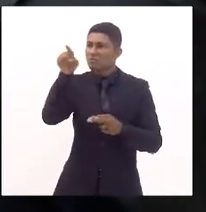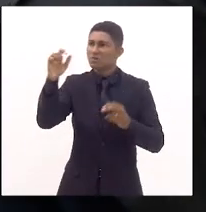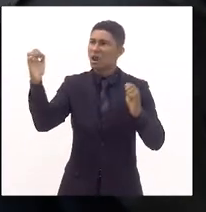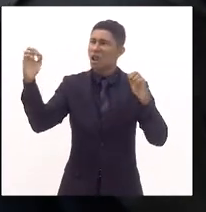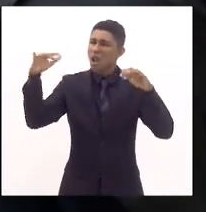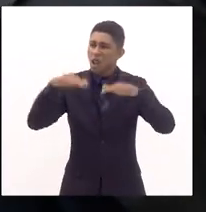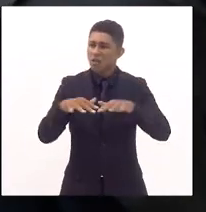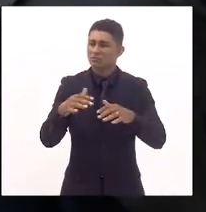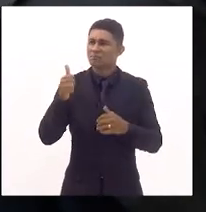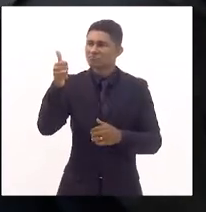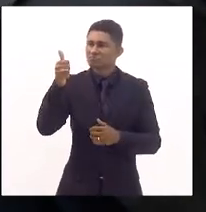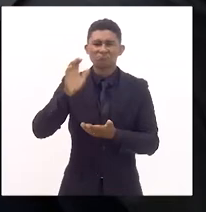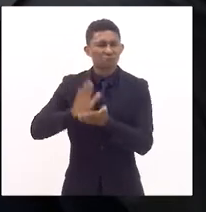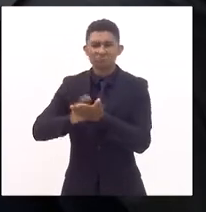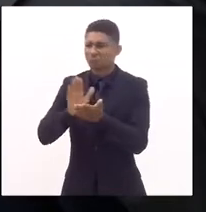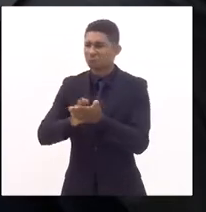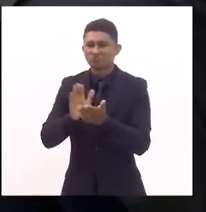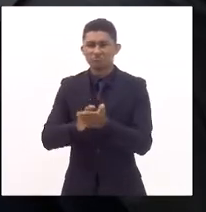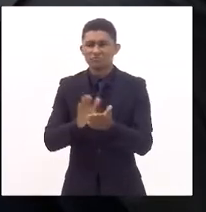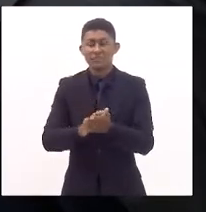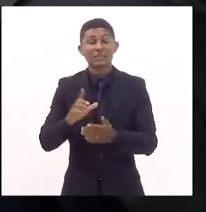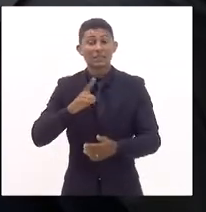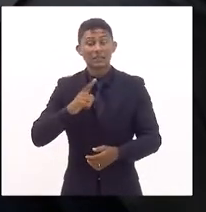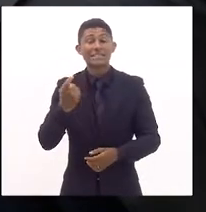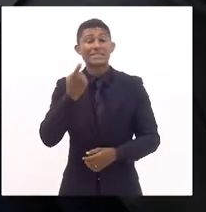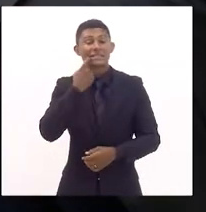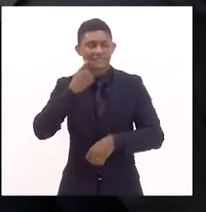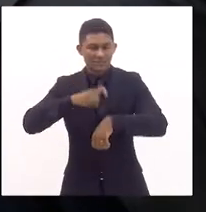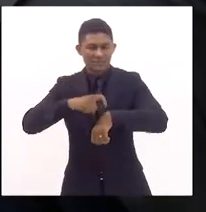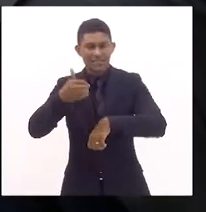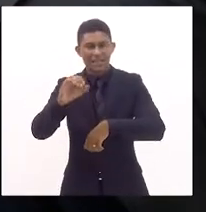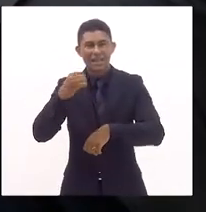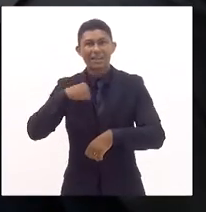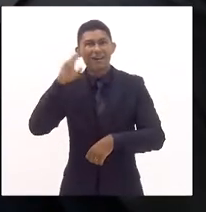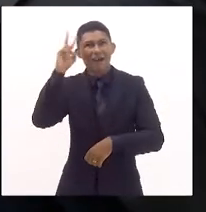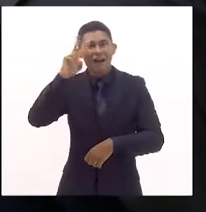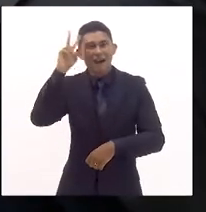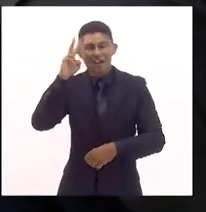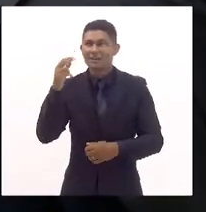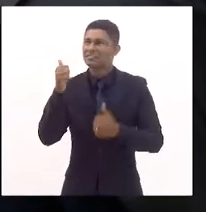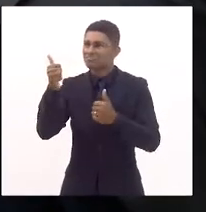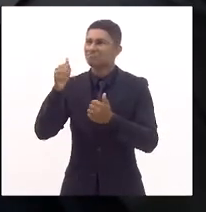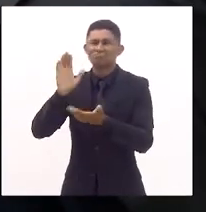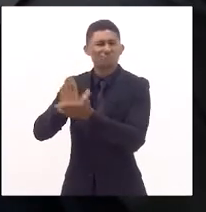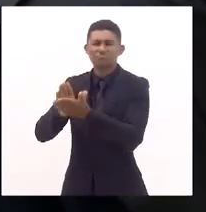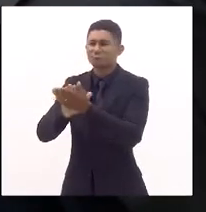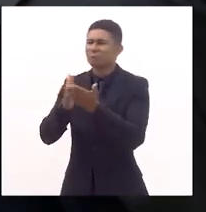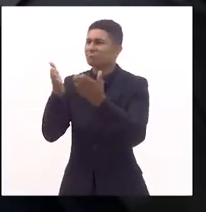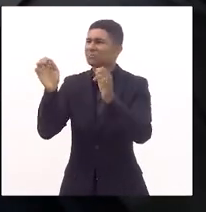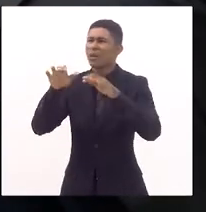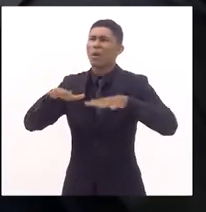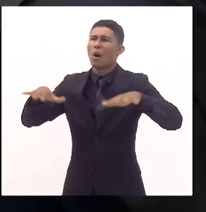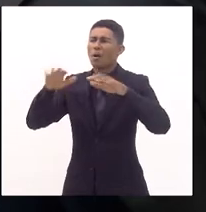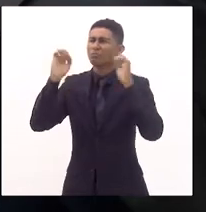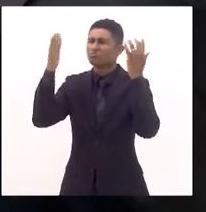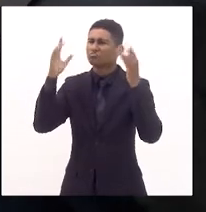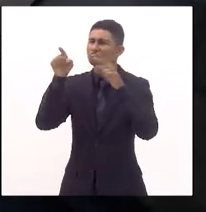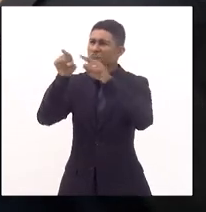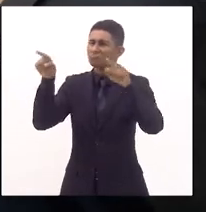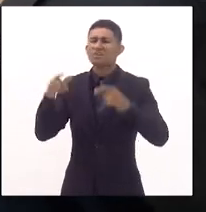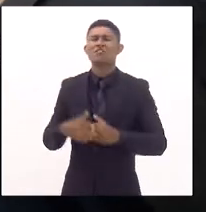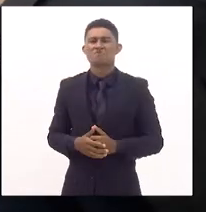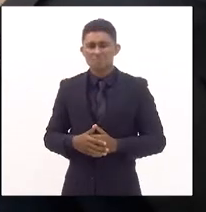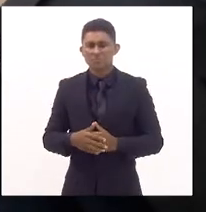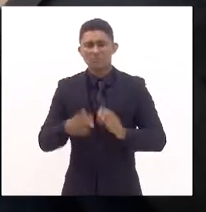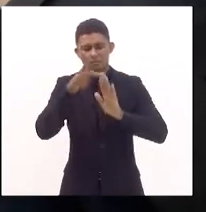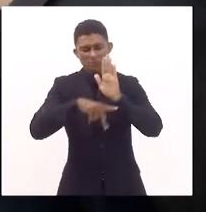daquela audiência pública numa sexta-feira às 10 horas da manhã. Tá bom? Parabéns a todos pelo mérito e